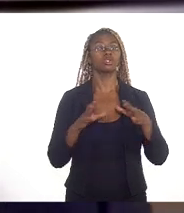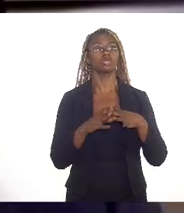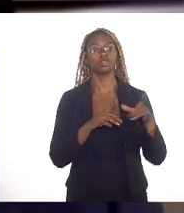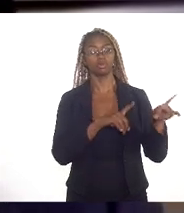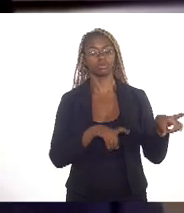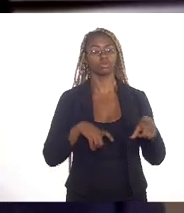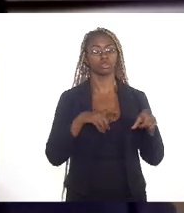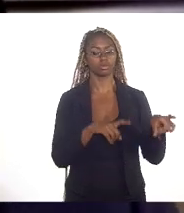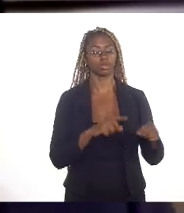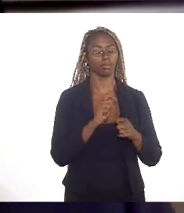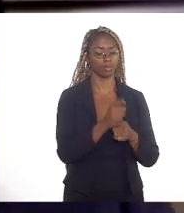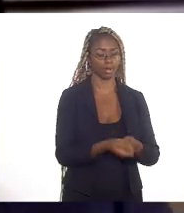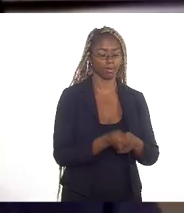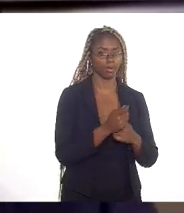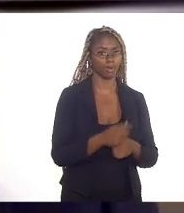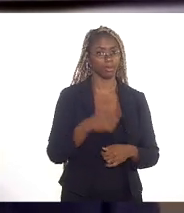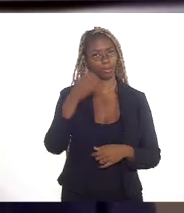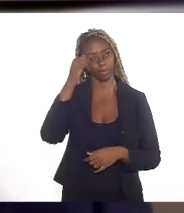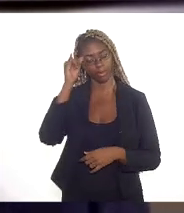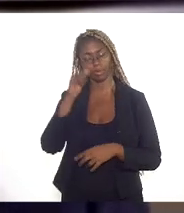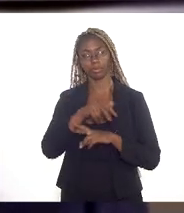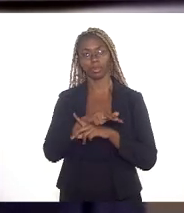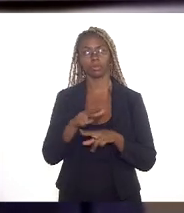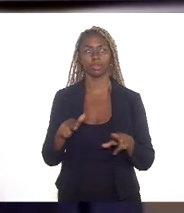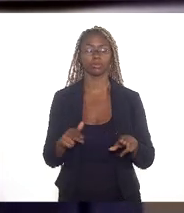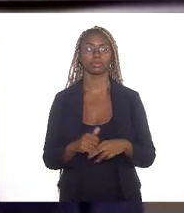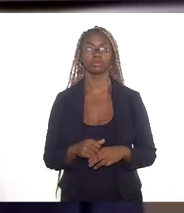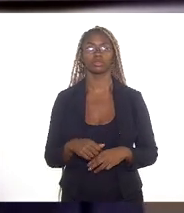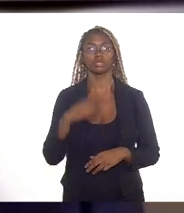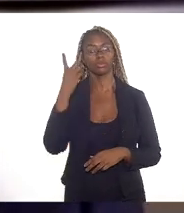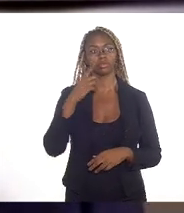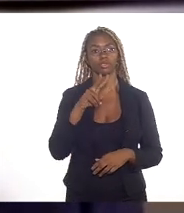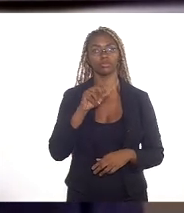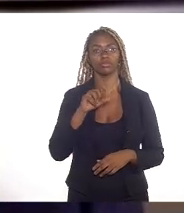Rural, Agrária e Pesquisa, deputado Valdo Ceasa.